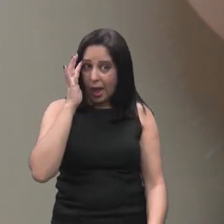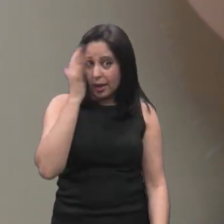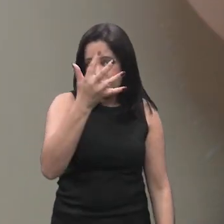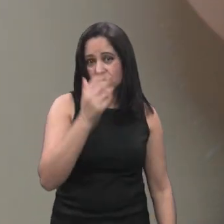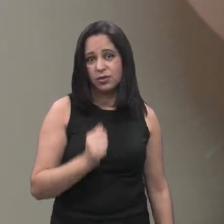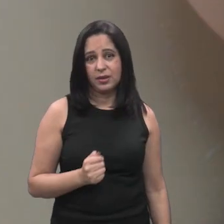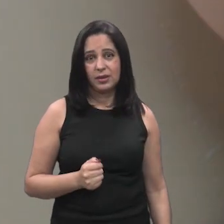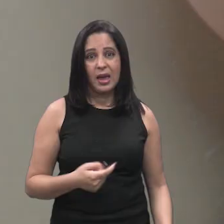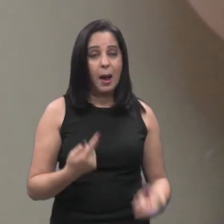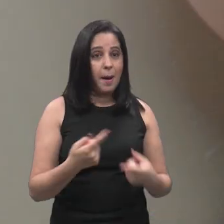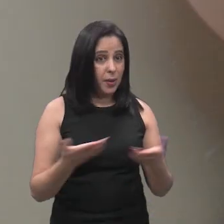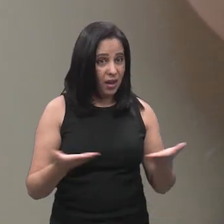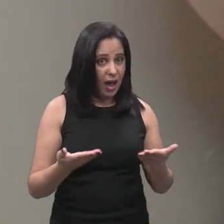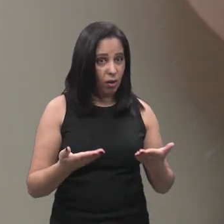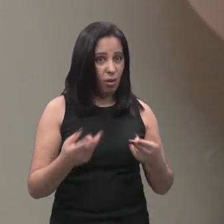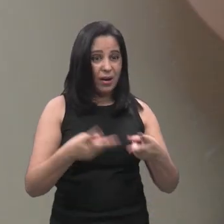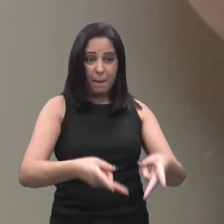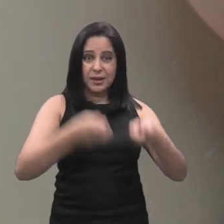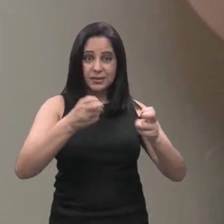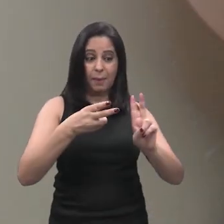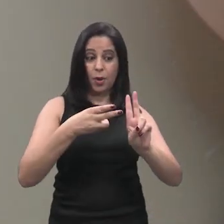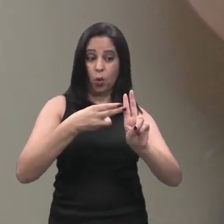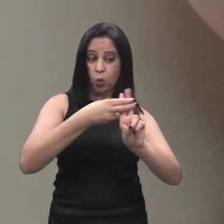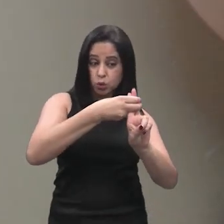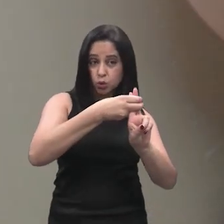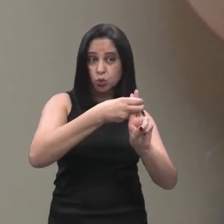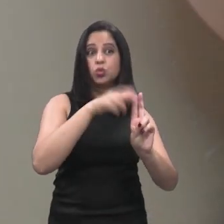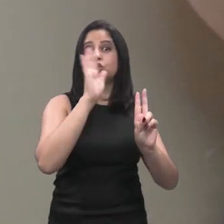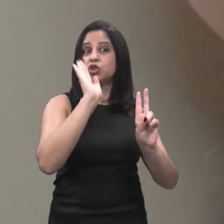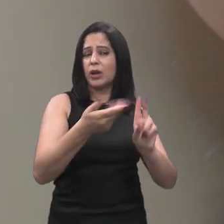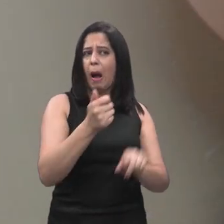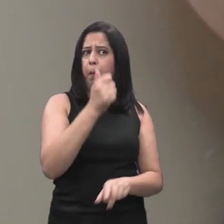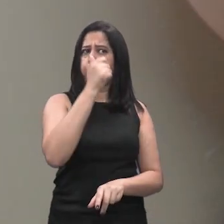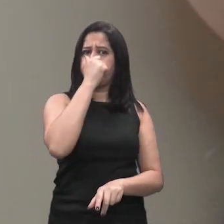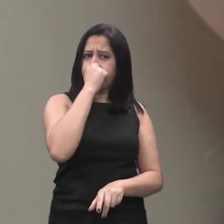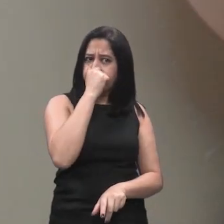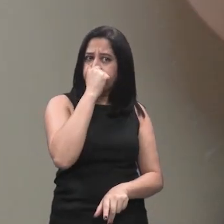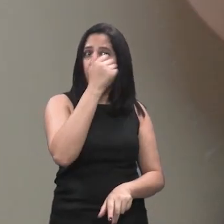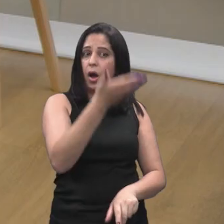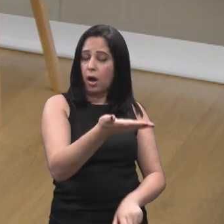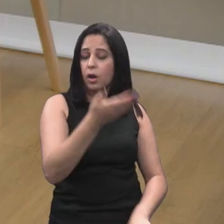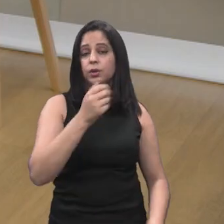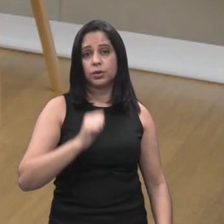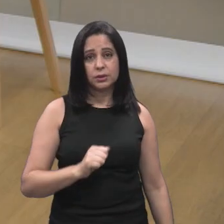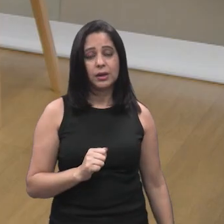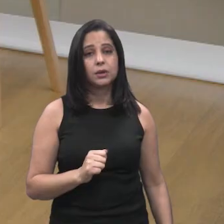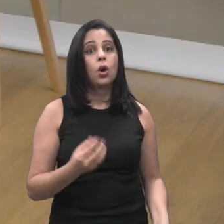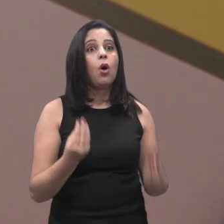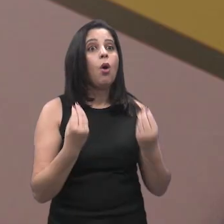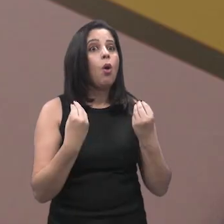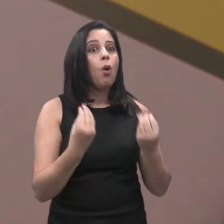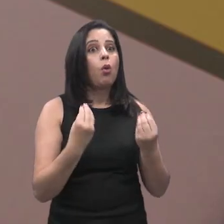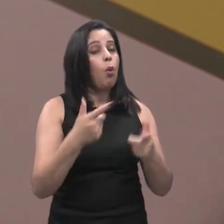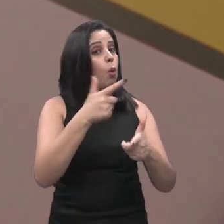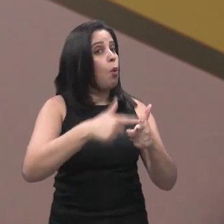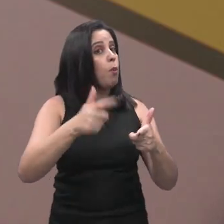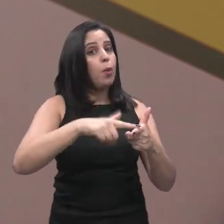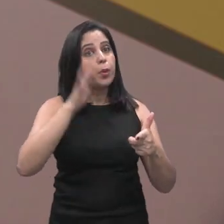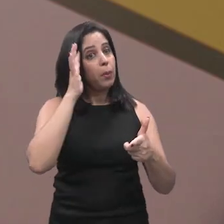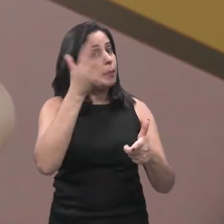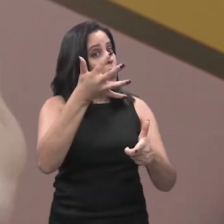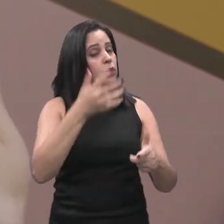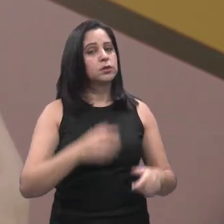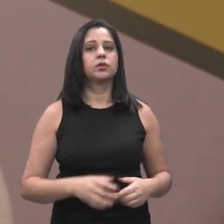mas falando da hipertensão especificamente, como a gente lida com essa tendência? É uma situação bem delicada, porque como você